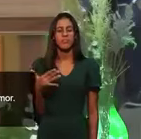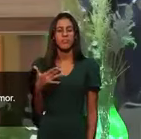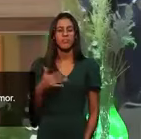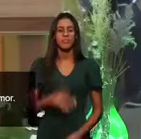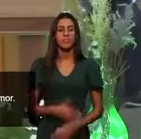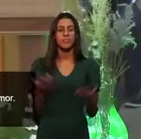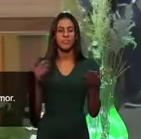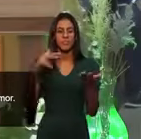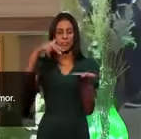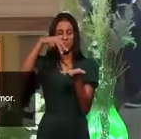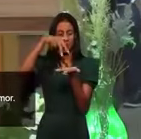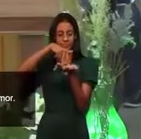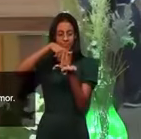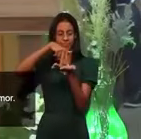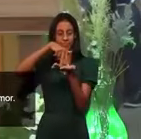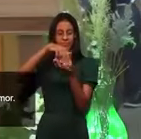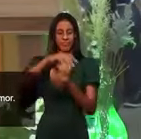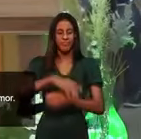Fique de pé.